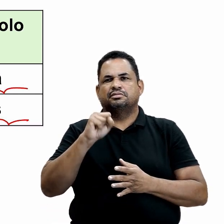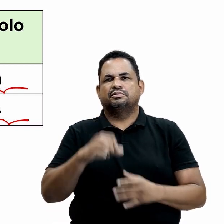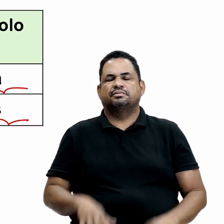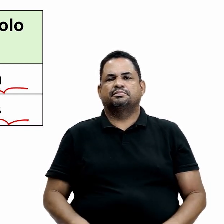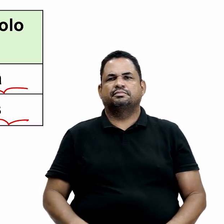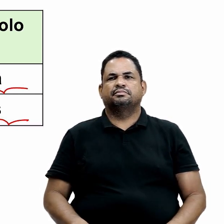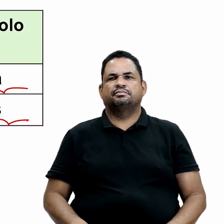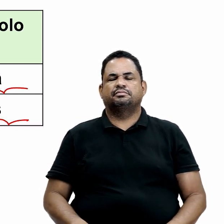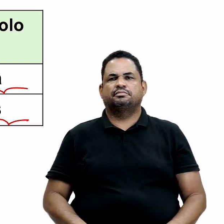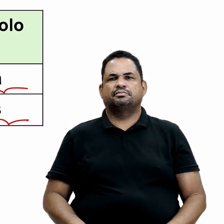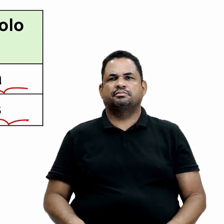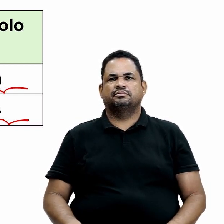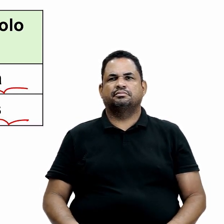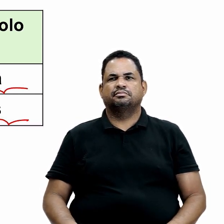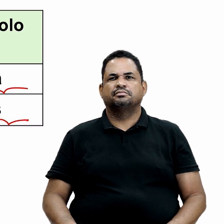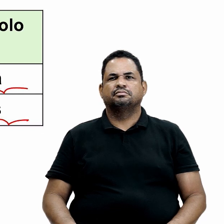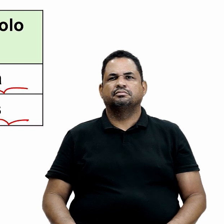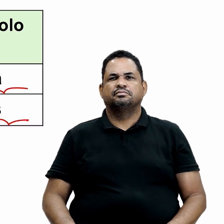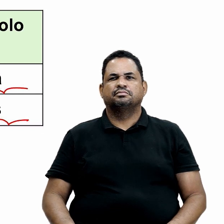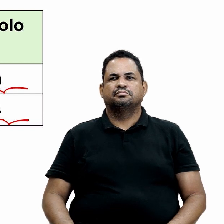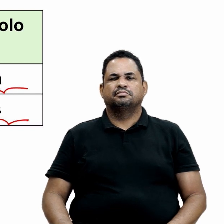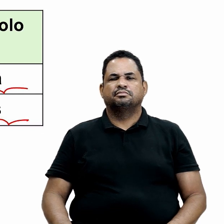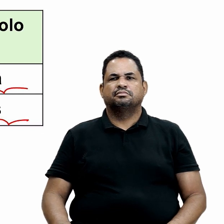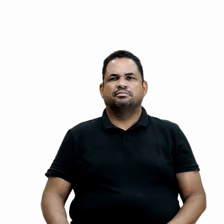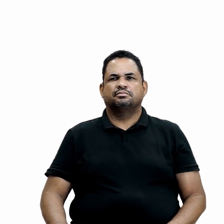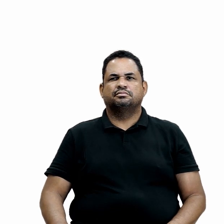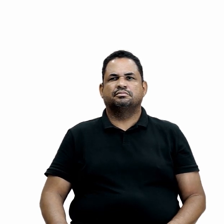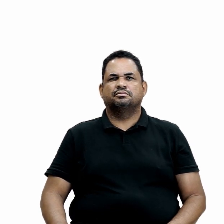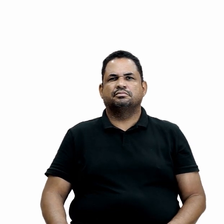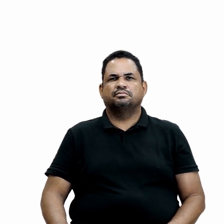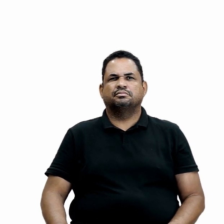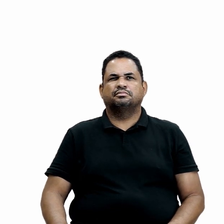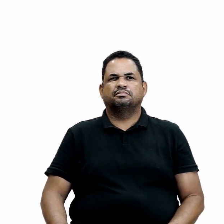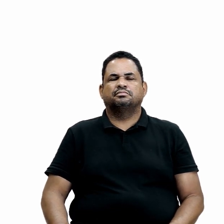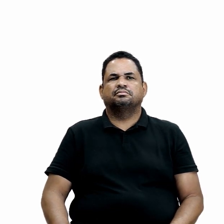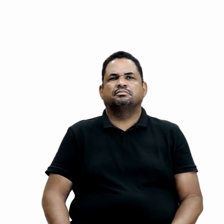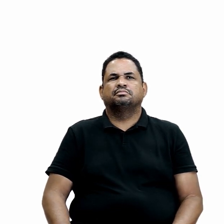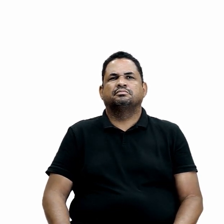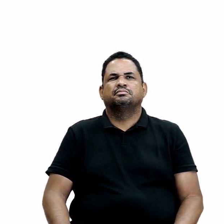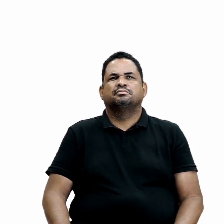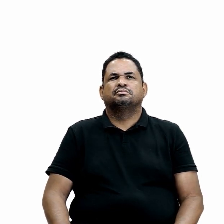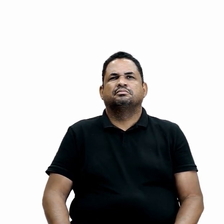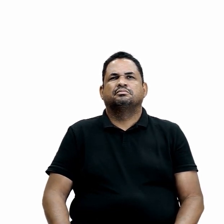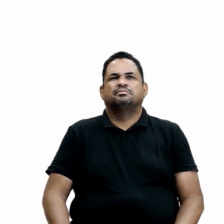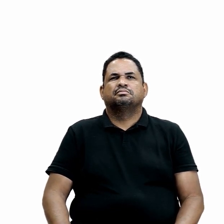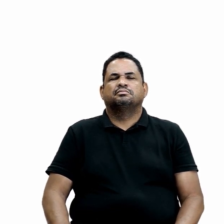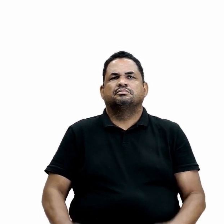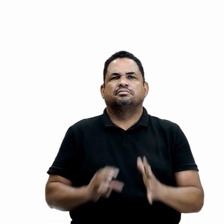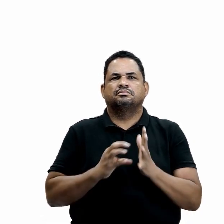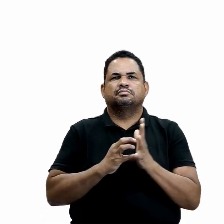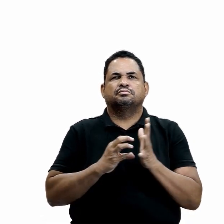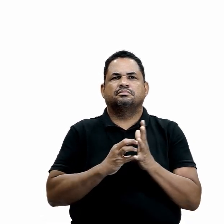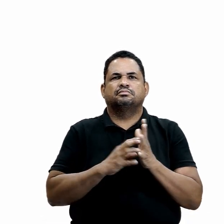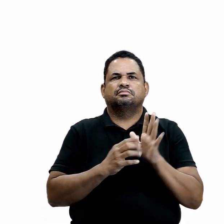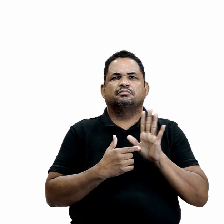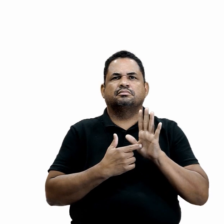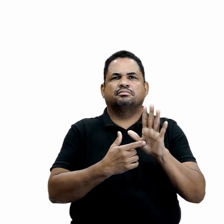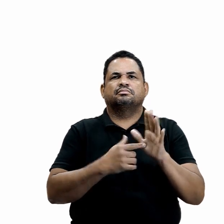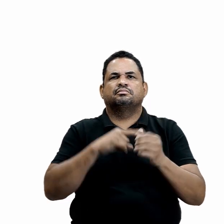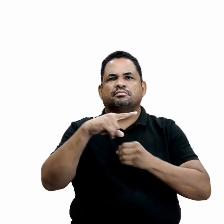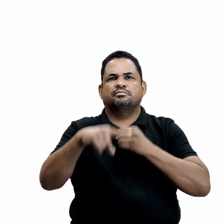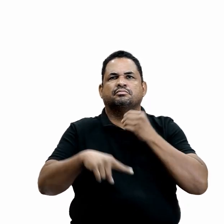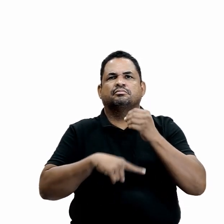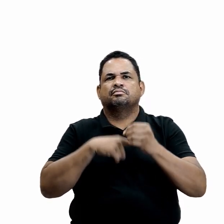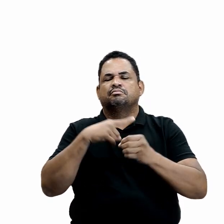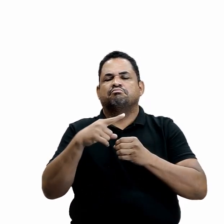S minúsculo, e assim sucessivamente. O símbolo representa um